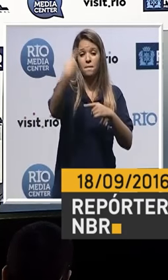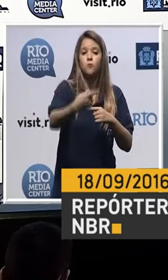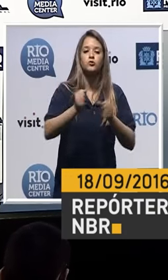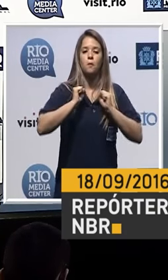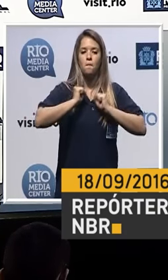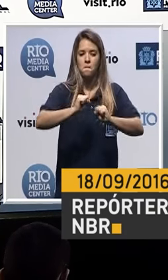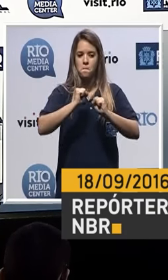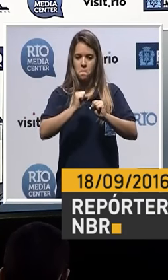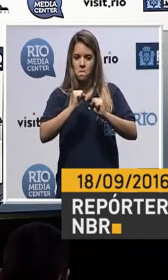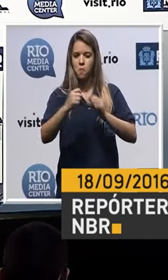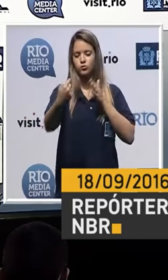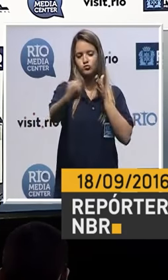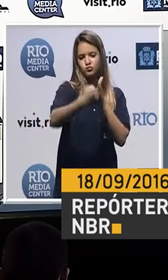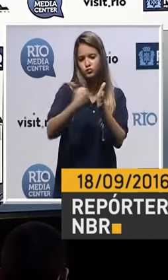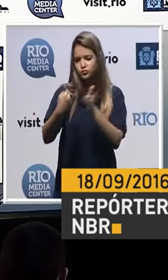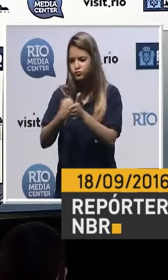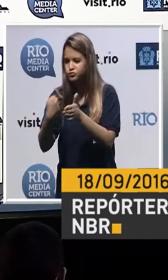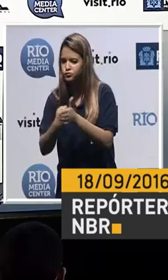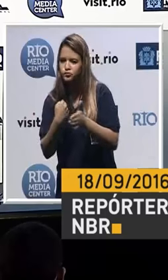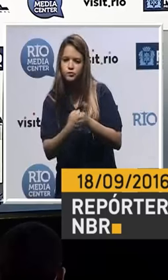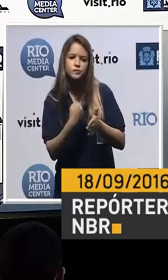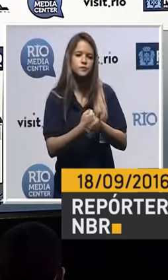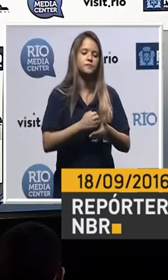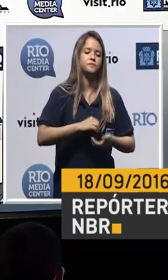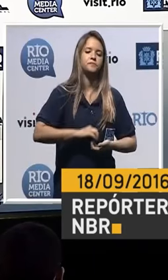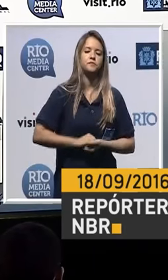senhores desejarem.